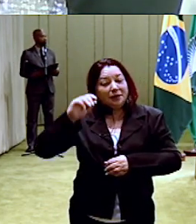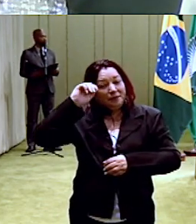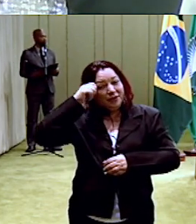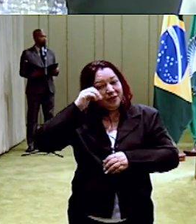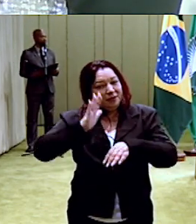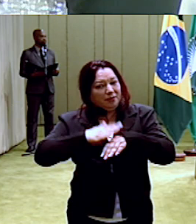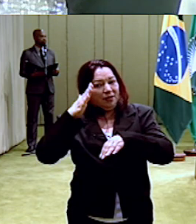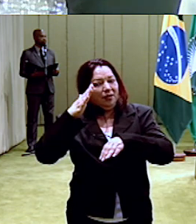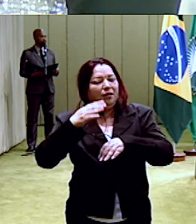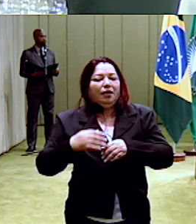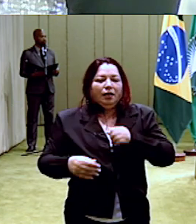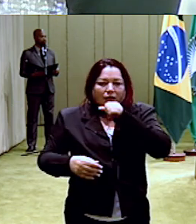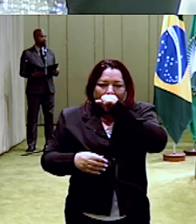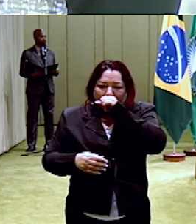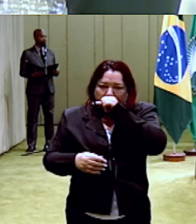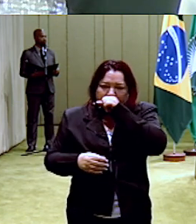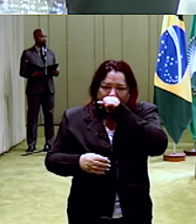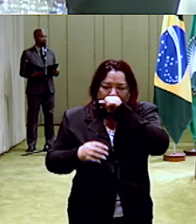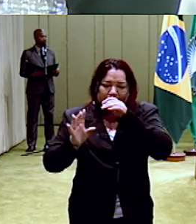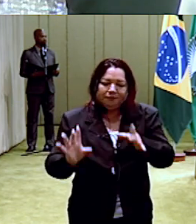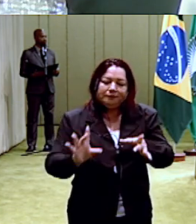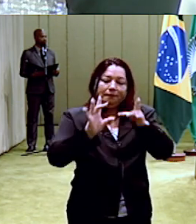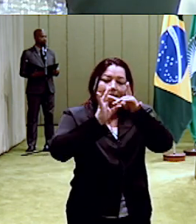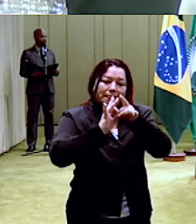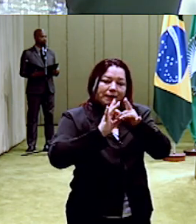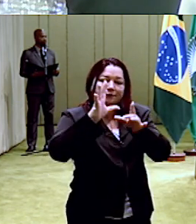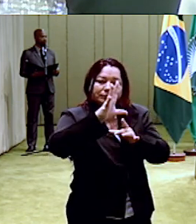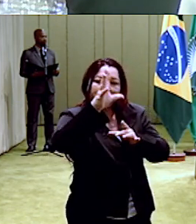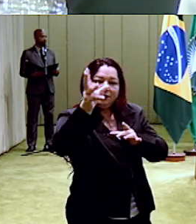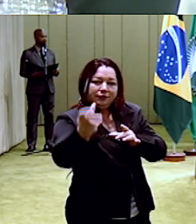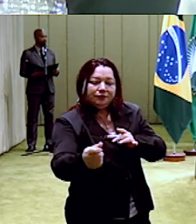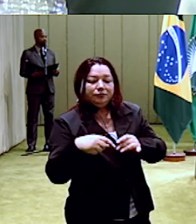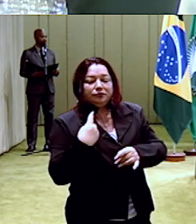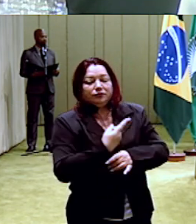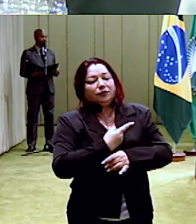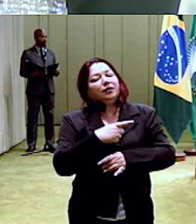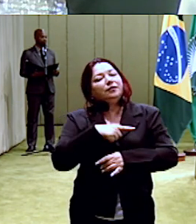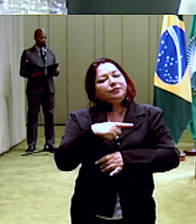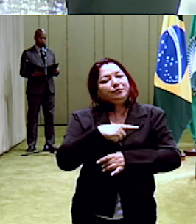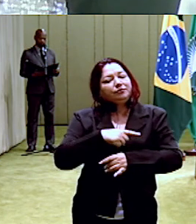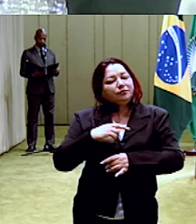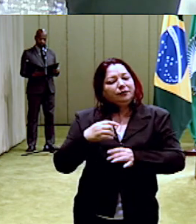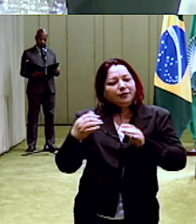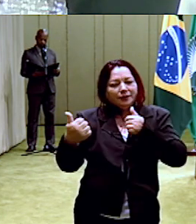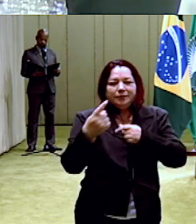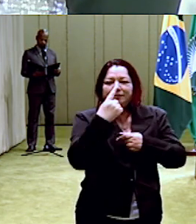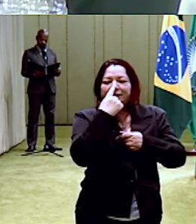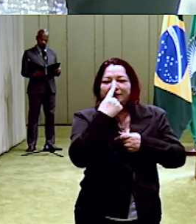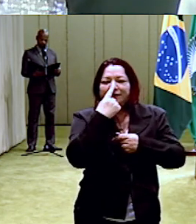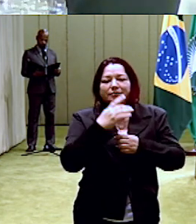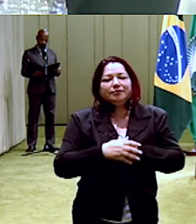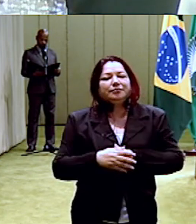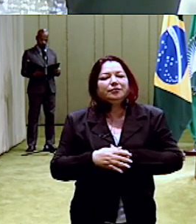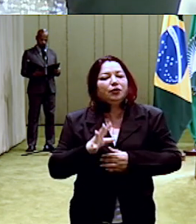pretos, evidentemente. E é muito importante que a gente tenha essa conexão com a África e que nós tenhamos cada vez mais proximidade com a África. Eu acho que